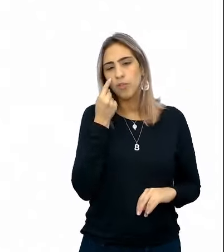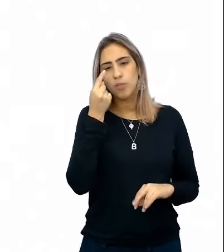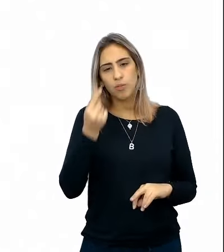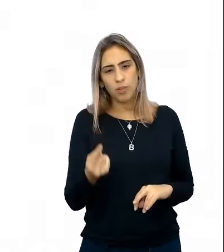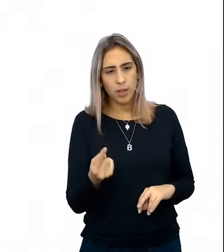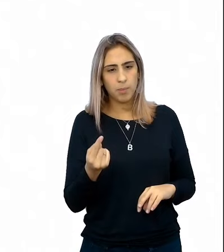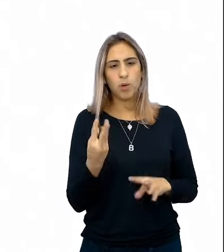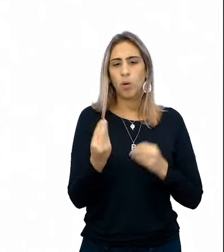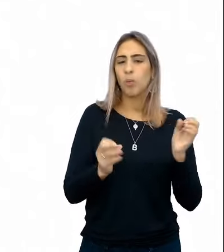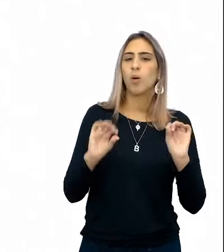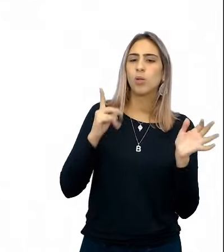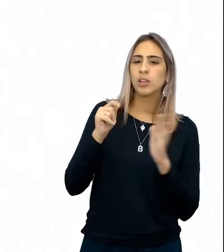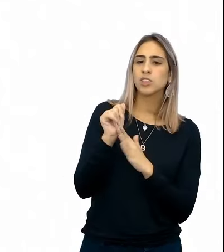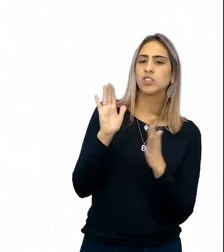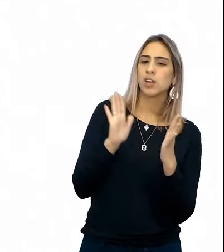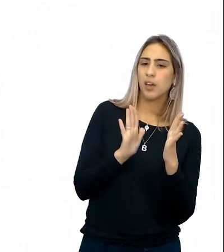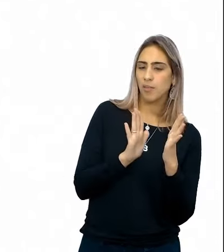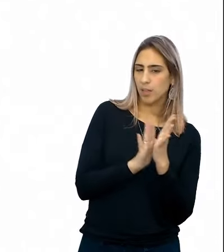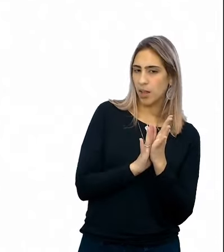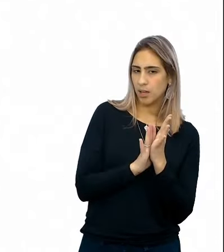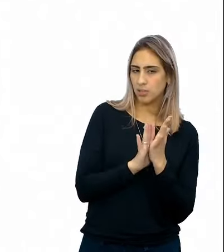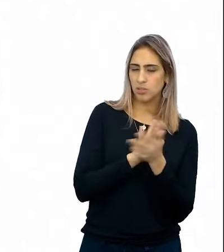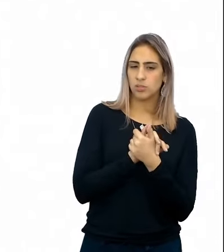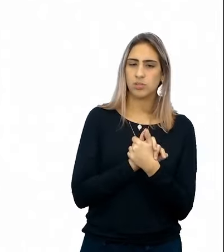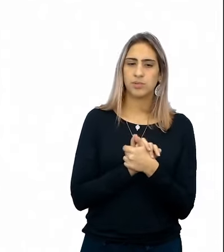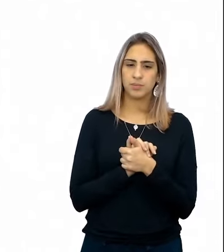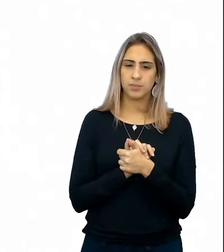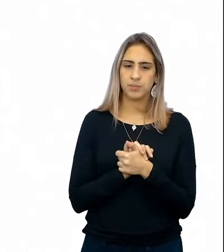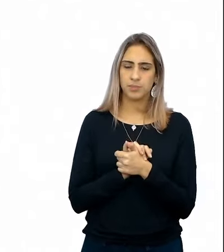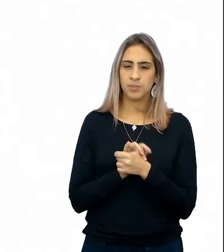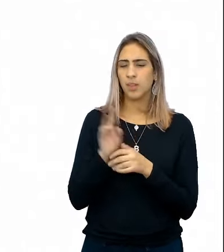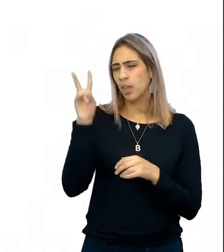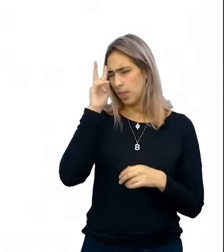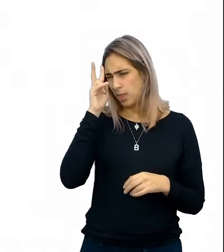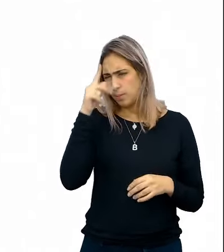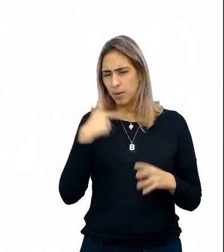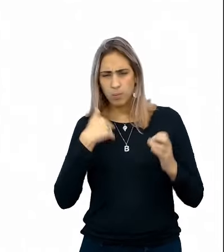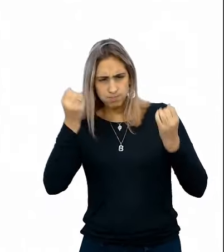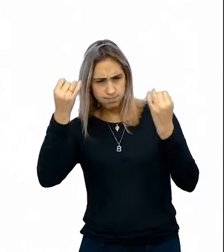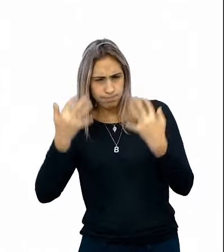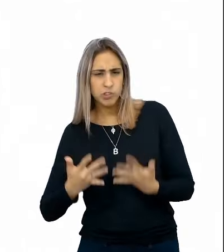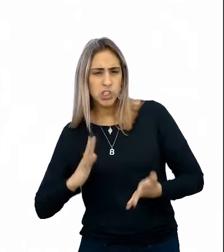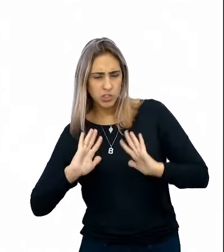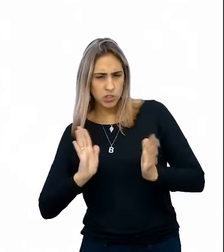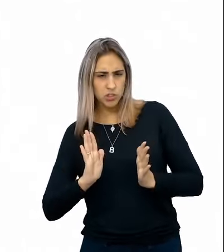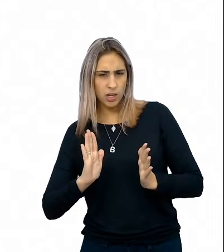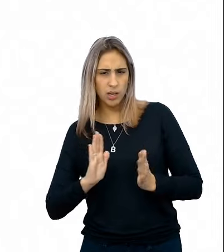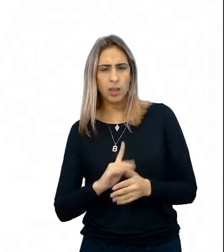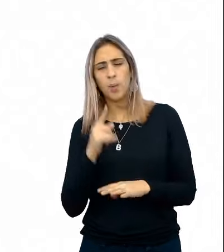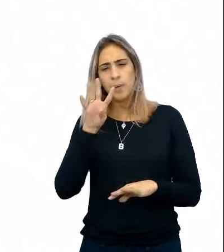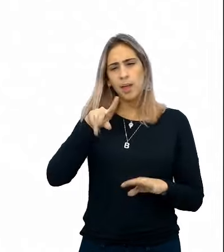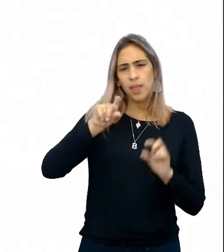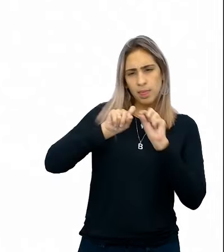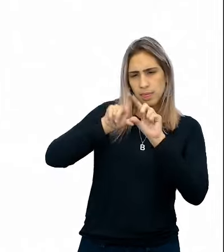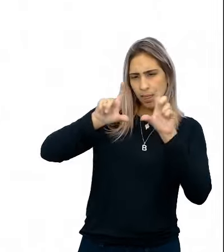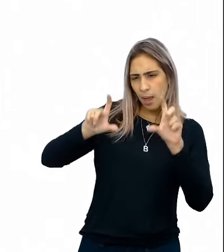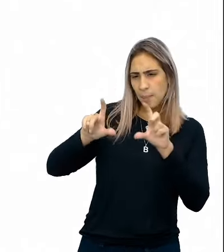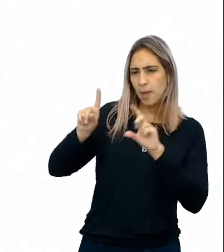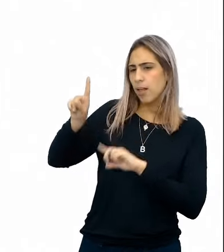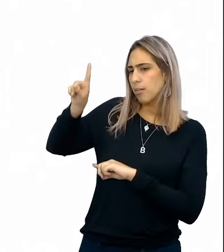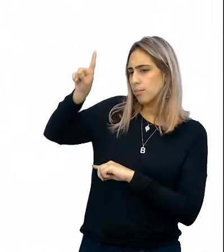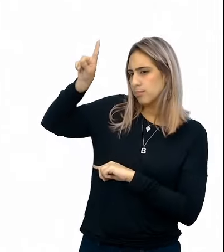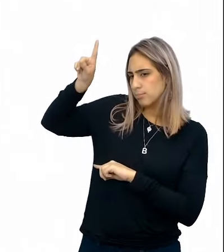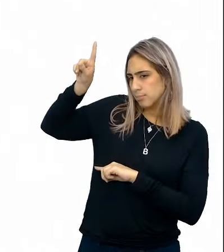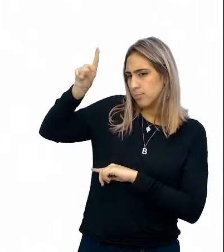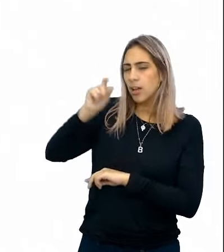como isso acontece na atividade a seguir. Olha aí, lembram que eu falei de uma tabela que os